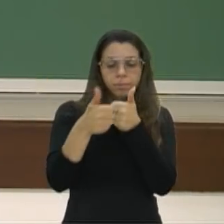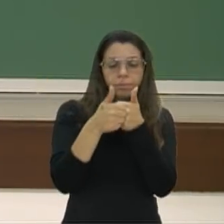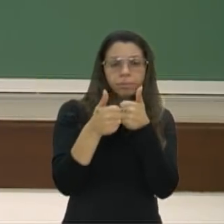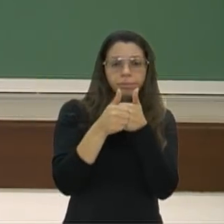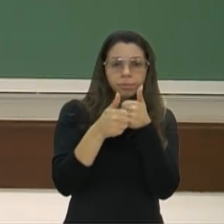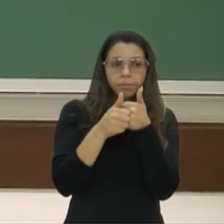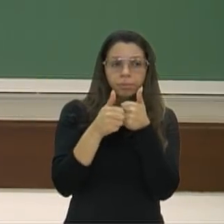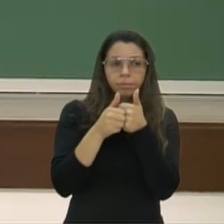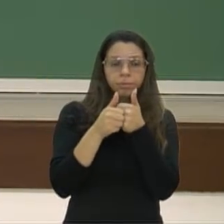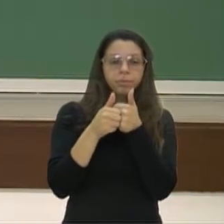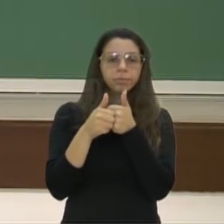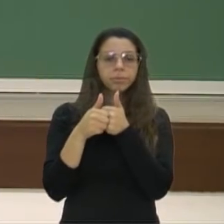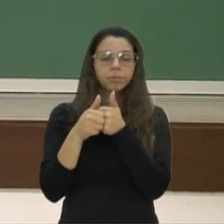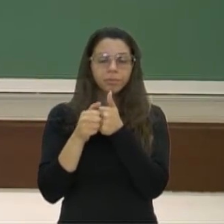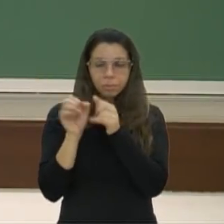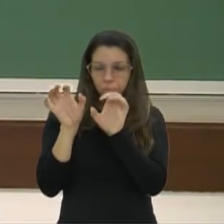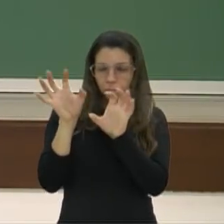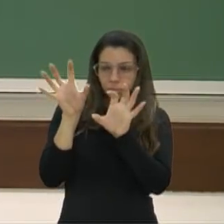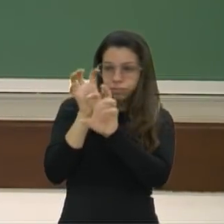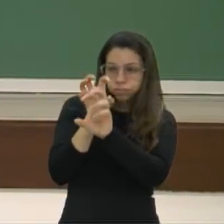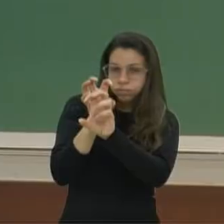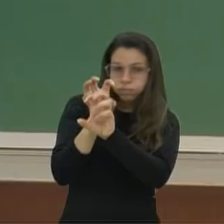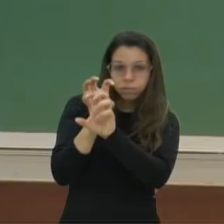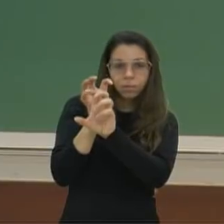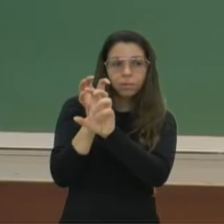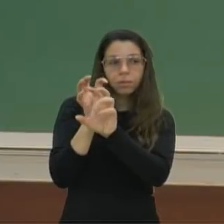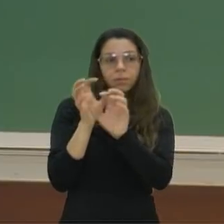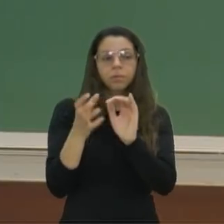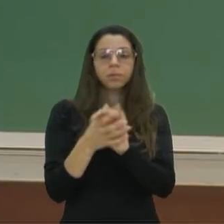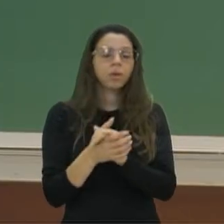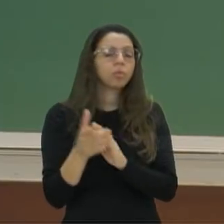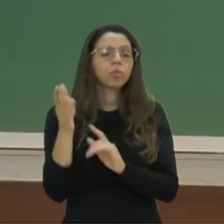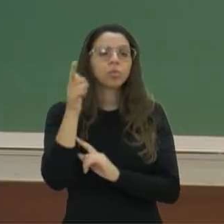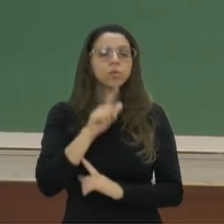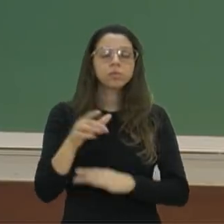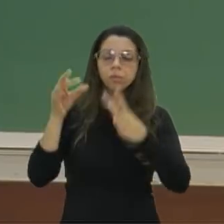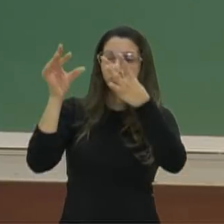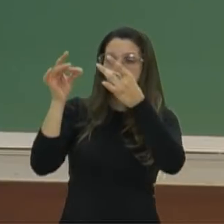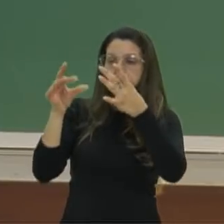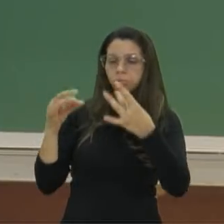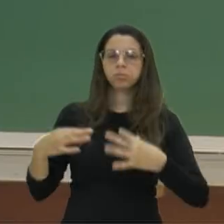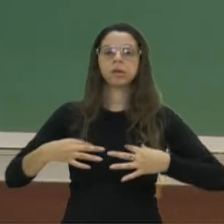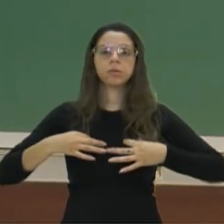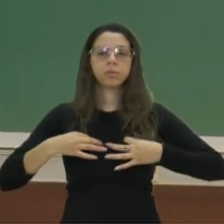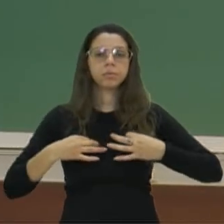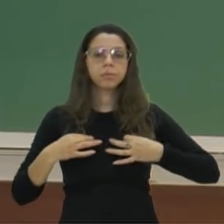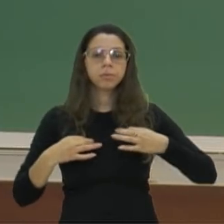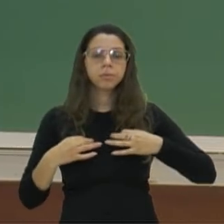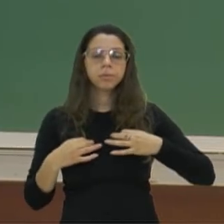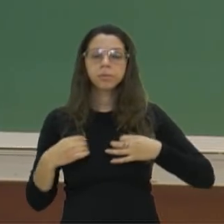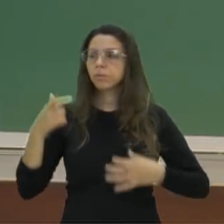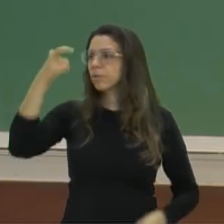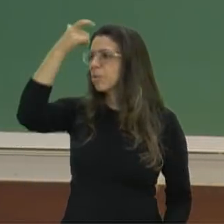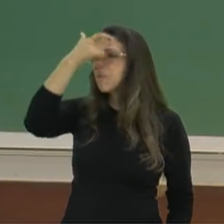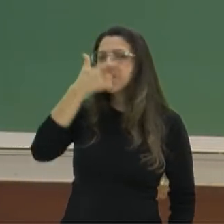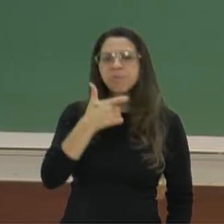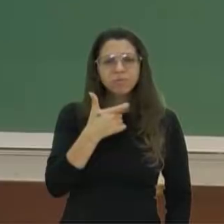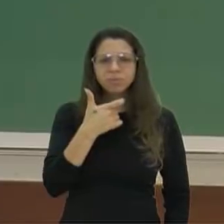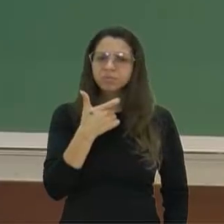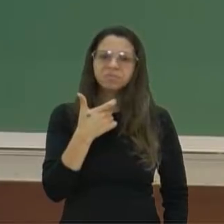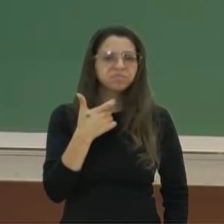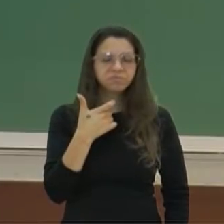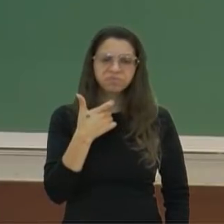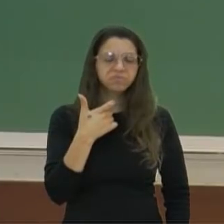mãe. Olha como ela está embaçada, está desfocada. Não consigo ver os detalhes da roupa dela, o rosto dela, por